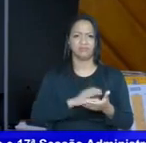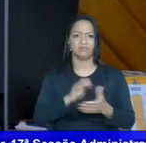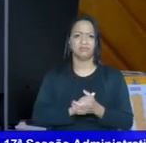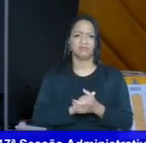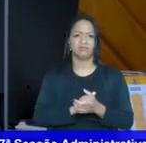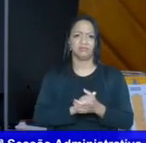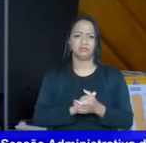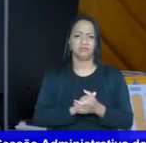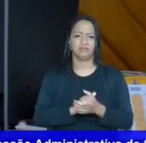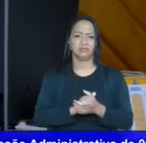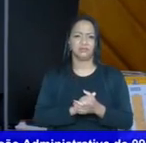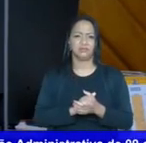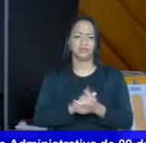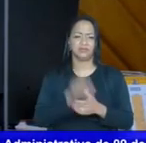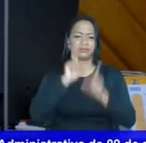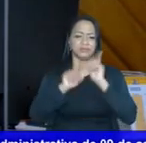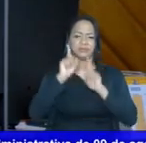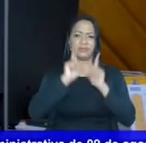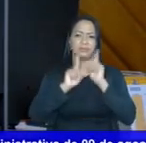contas.